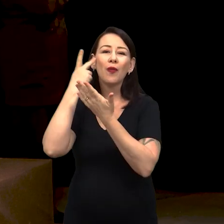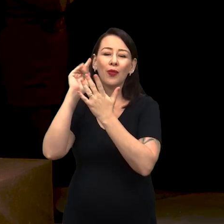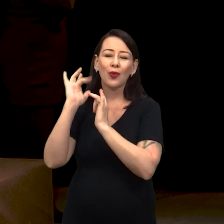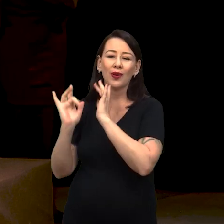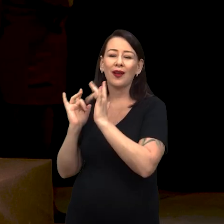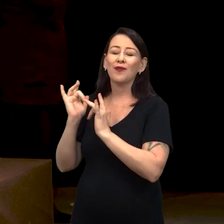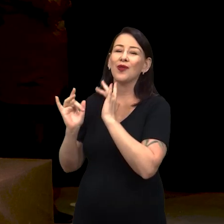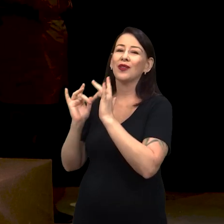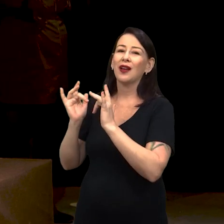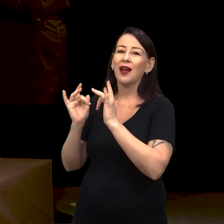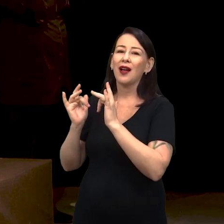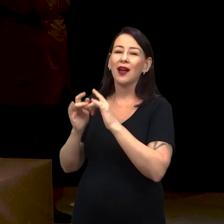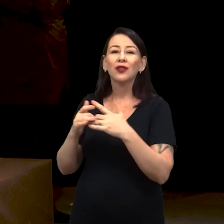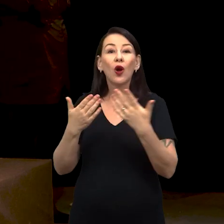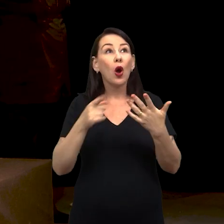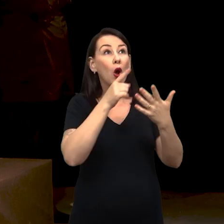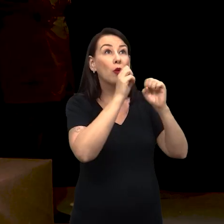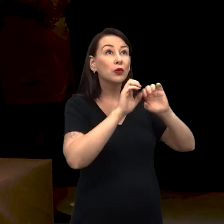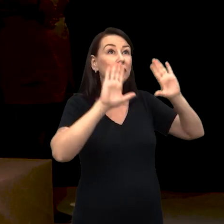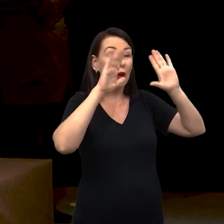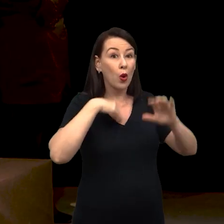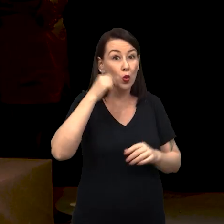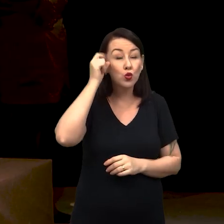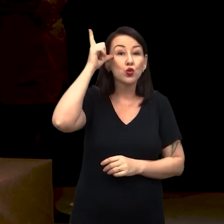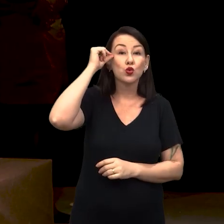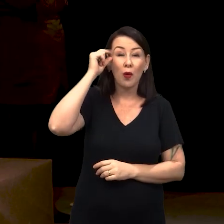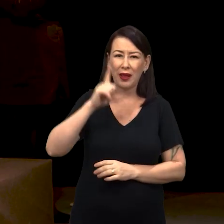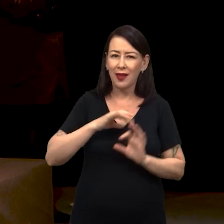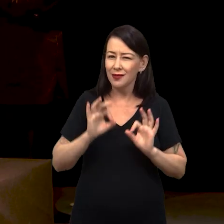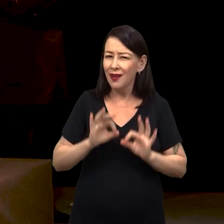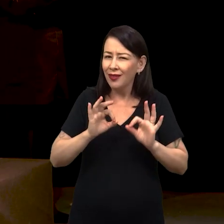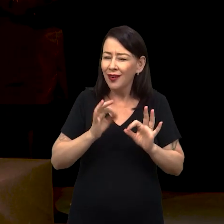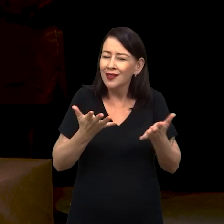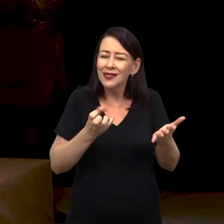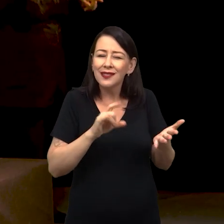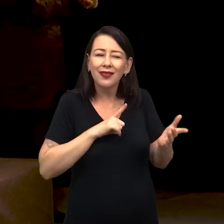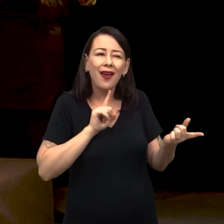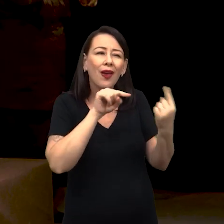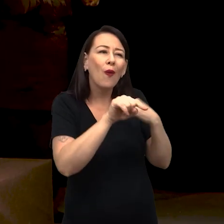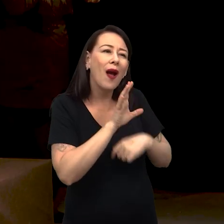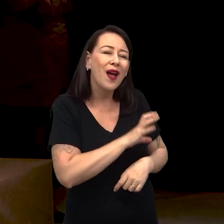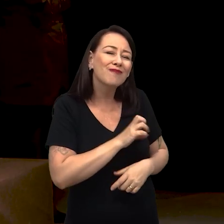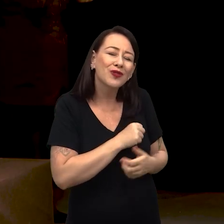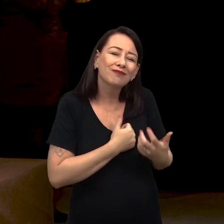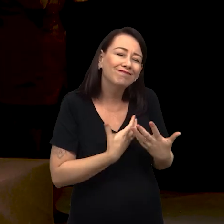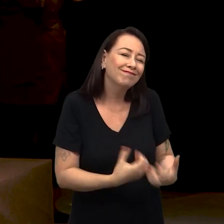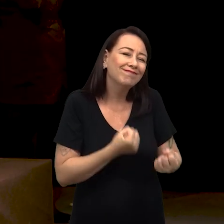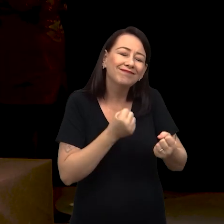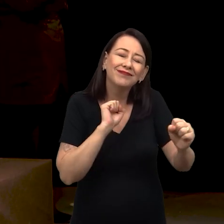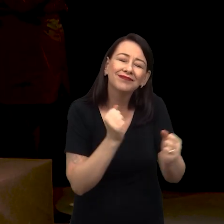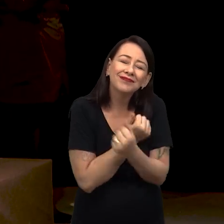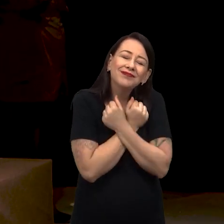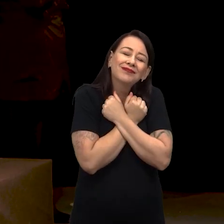do namorado. Se eu soubesse de certeza que tu me tinhas amor, eu caía nos